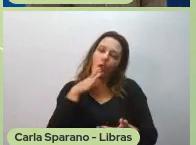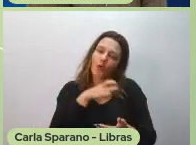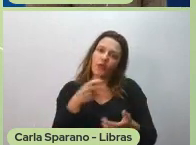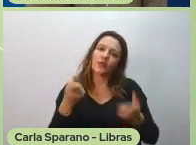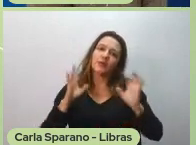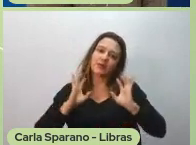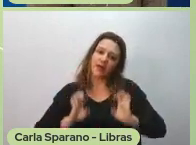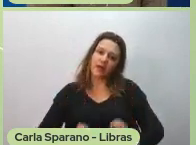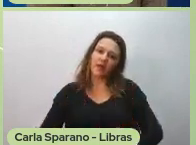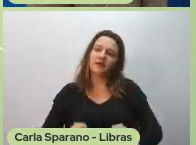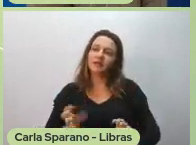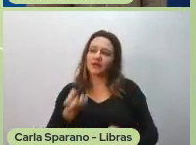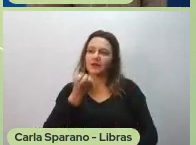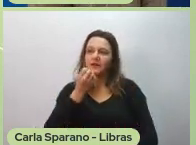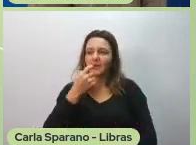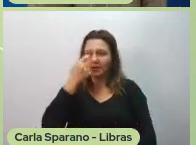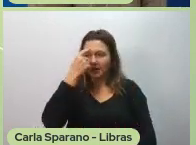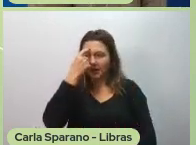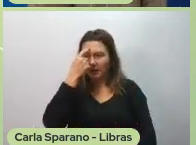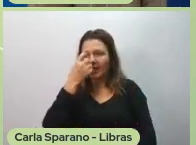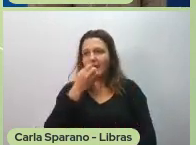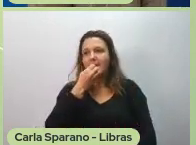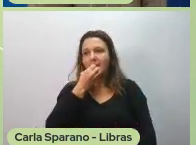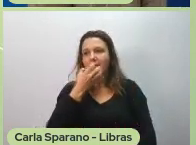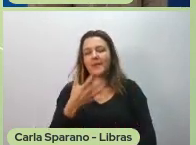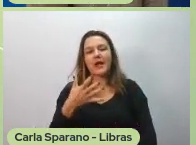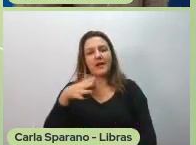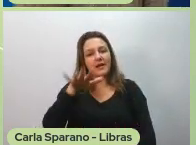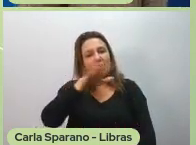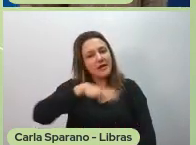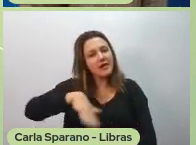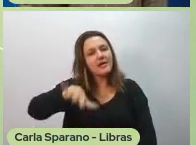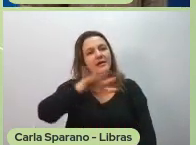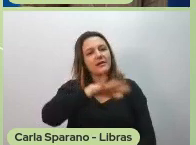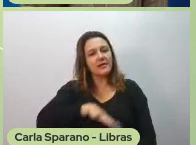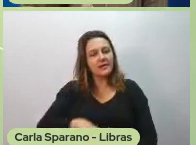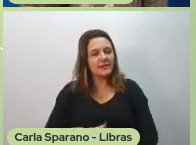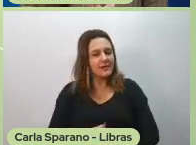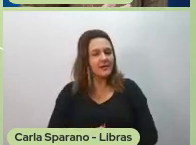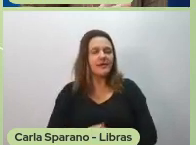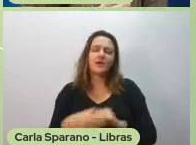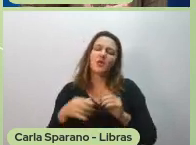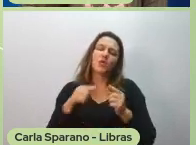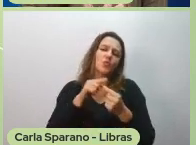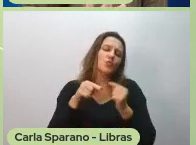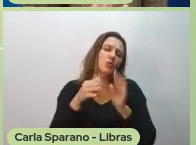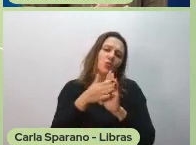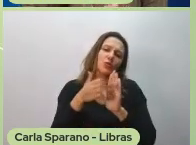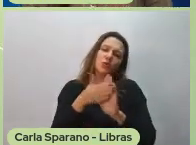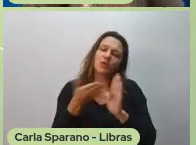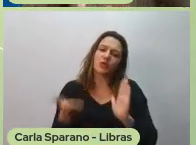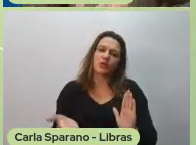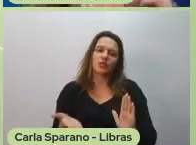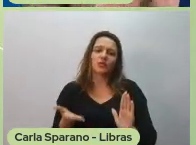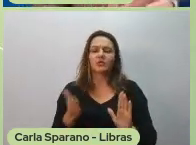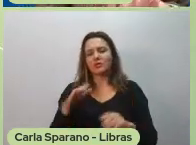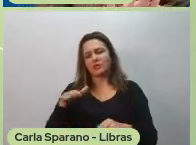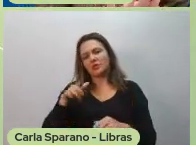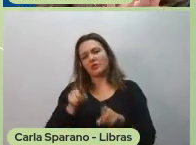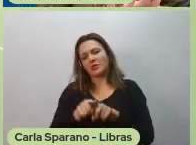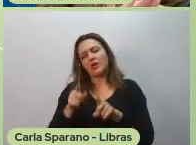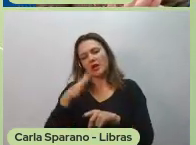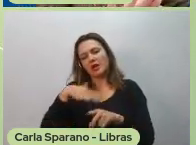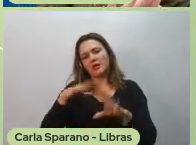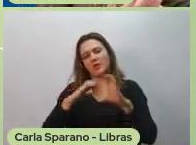no bem maior, né? Pensar que e pensar no bem tem um propósito, que é o que a gente comunica. Como eu também sou responsável pela área de comunicação